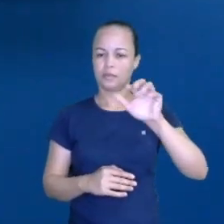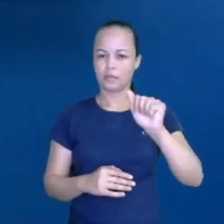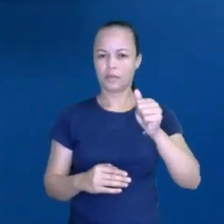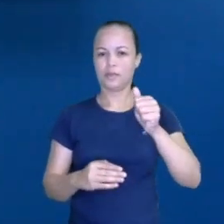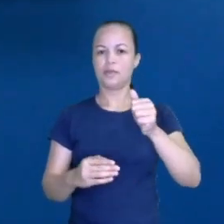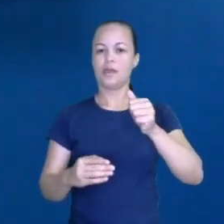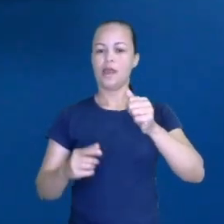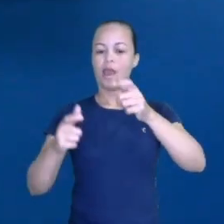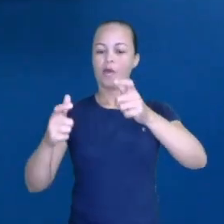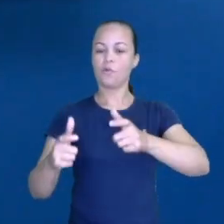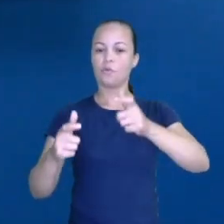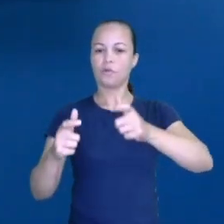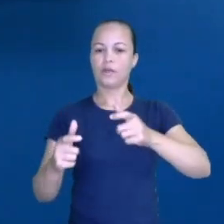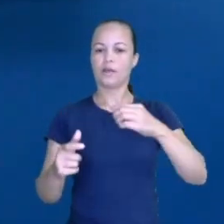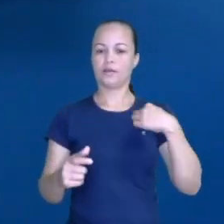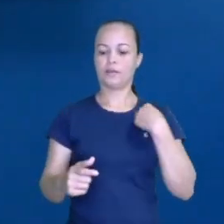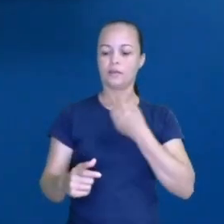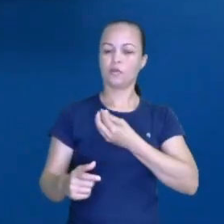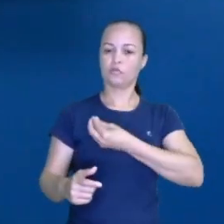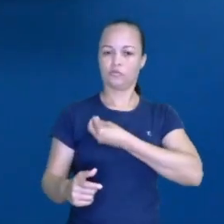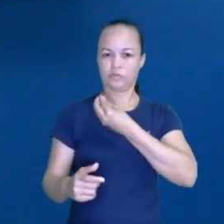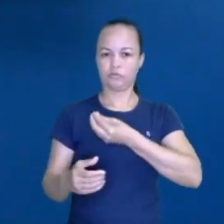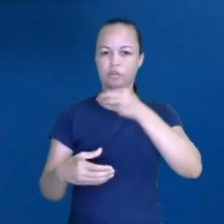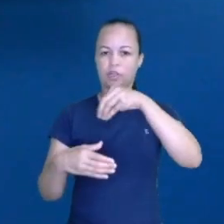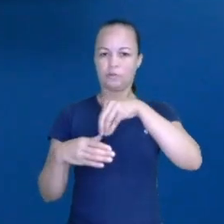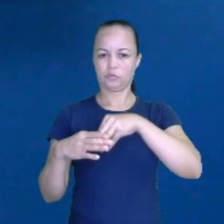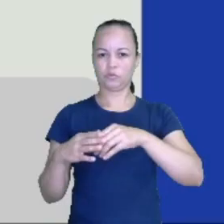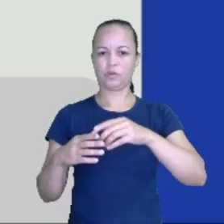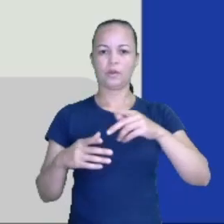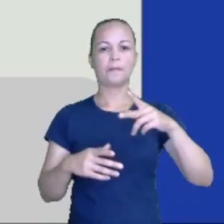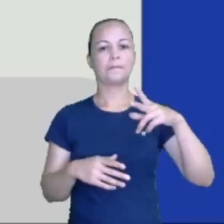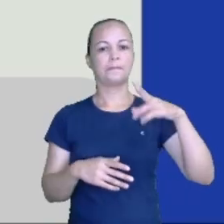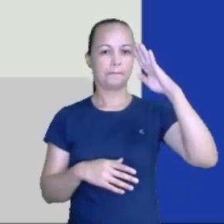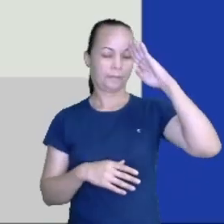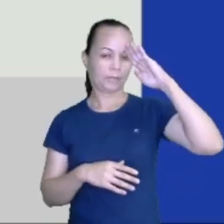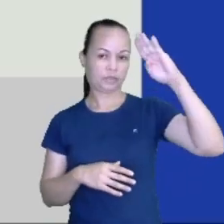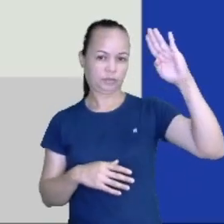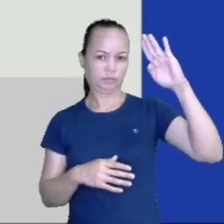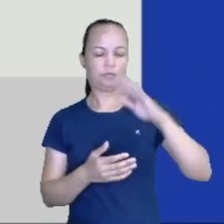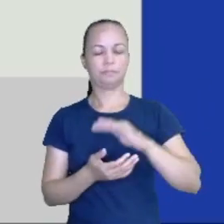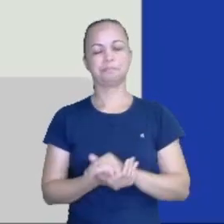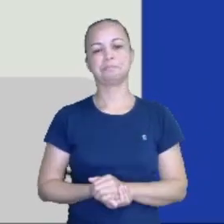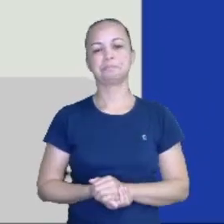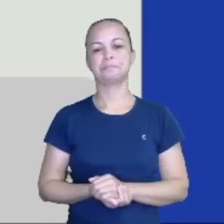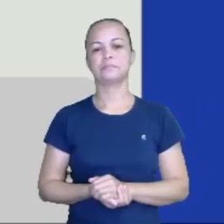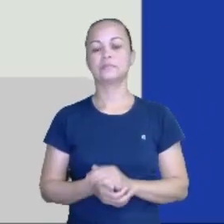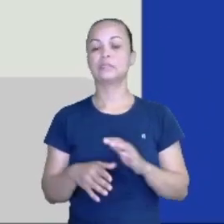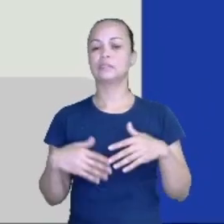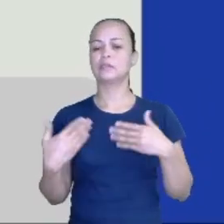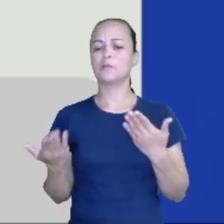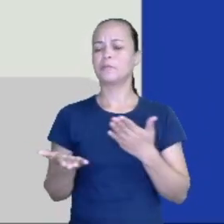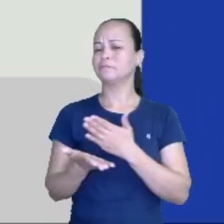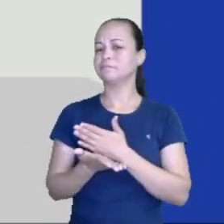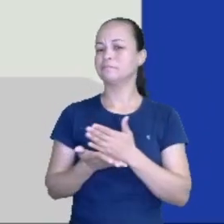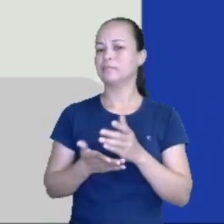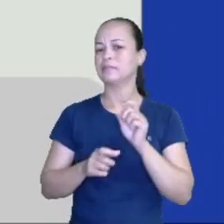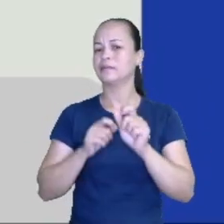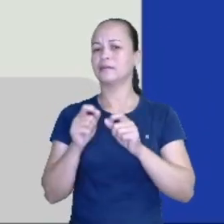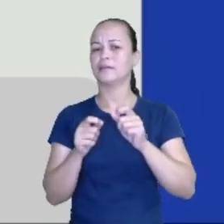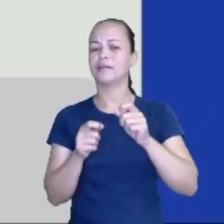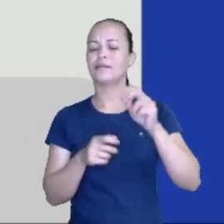tá certo? Primeira coisa que a gente tem que pensar é nisso. Então, para começo, quem aqui lembra